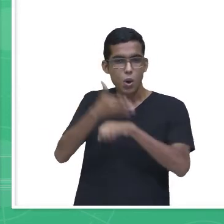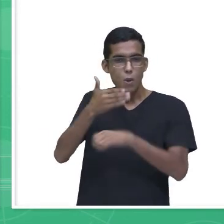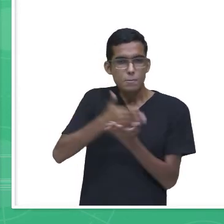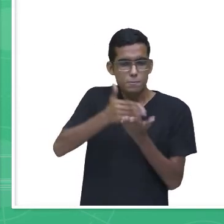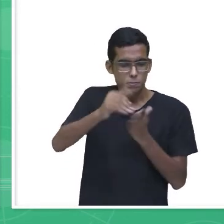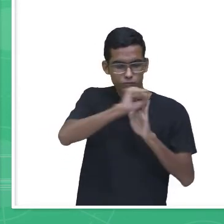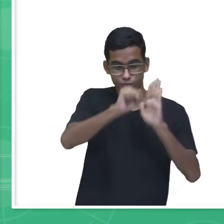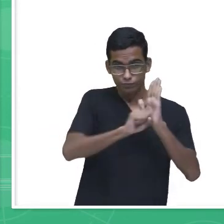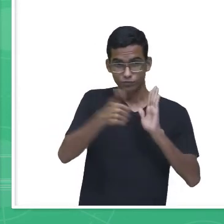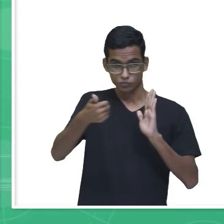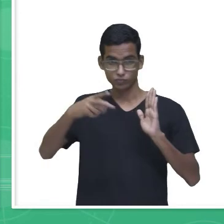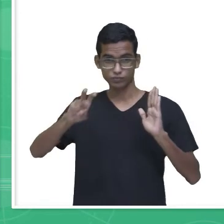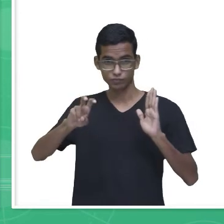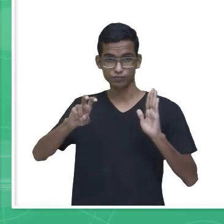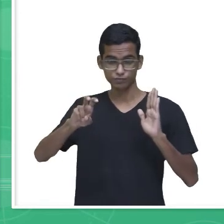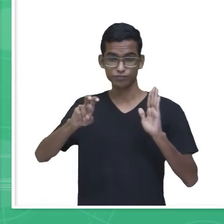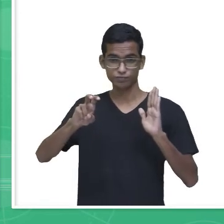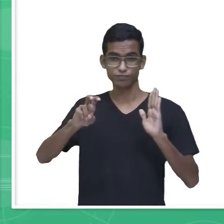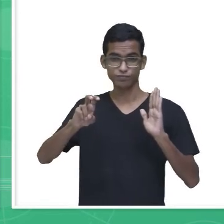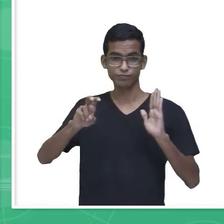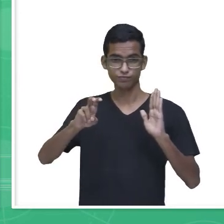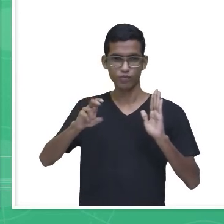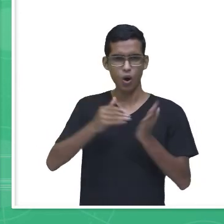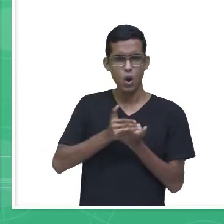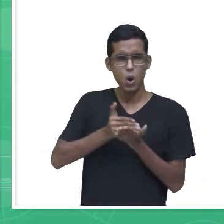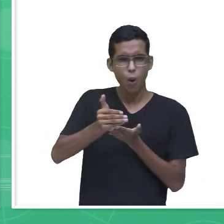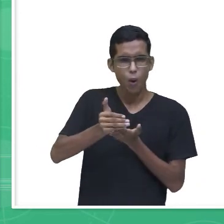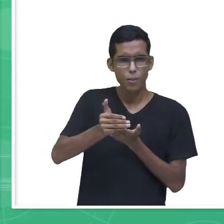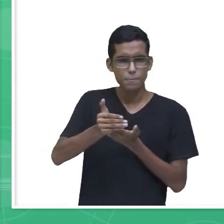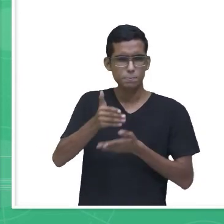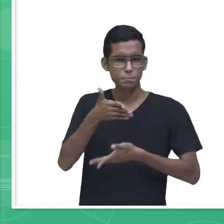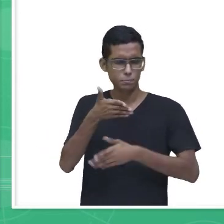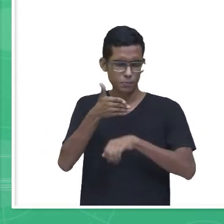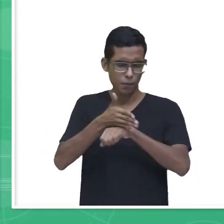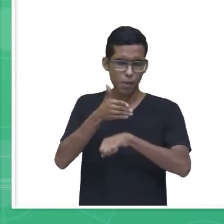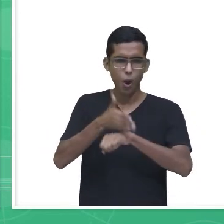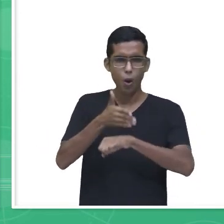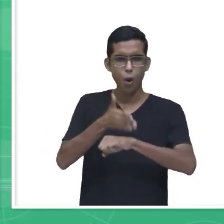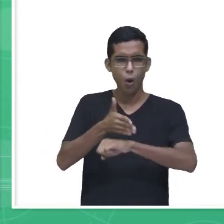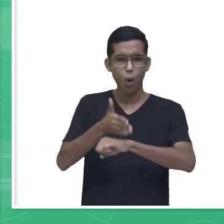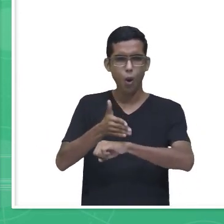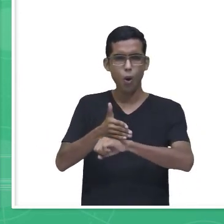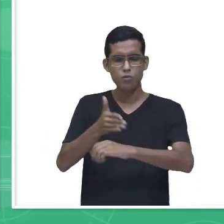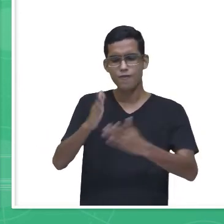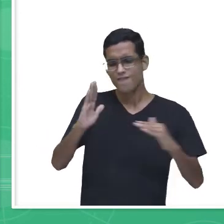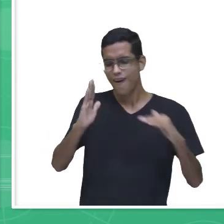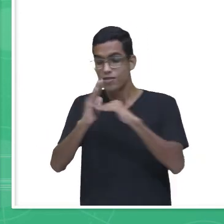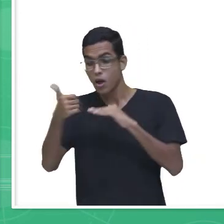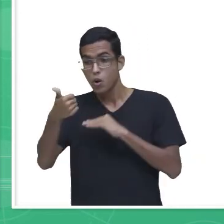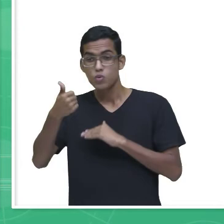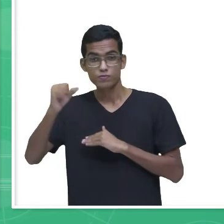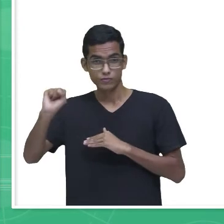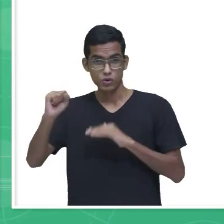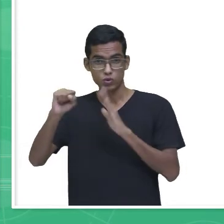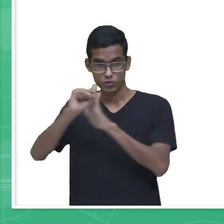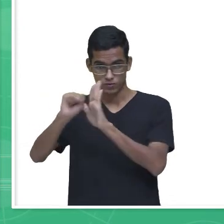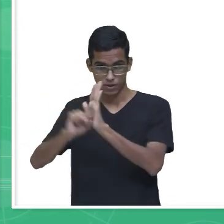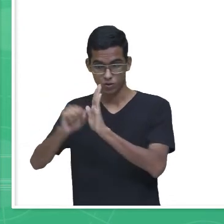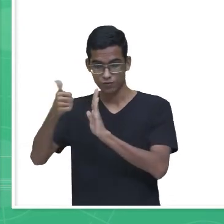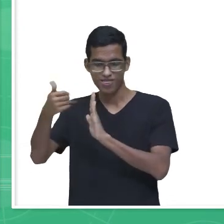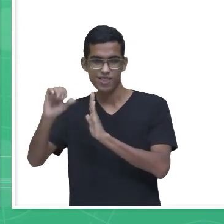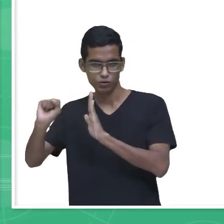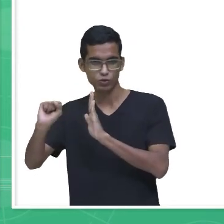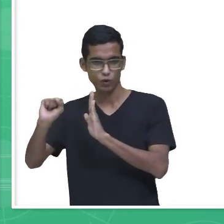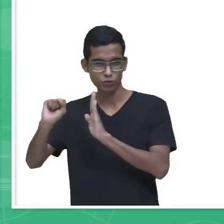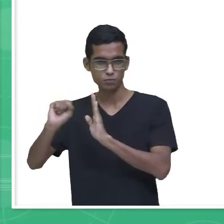século XV, tem início essa Idade Moderna, permanece até o século XVIII, com a chegada daquilo que